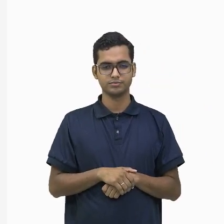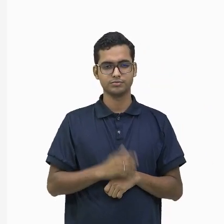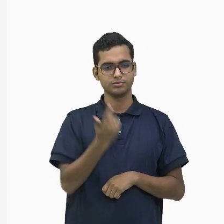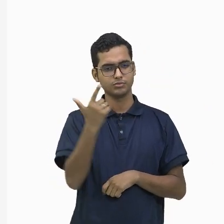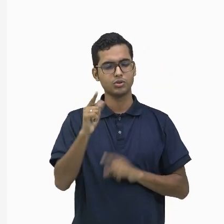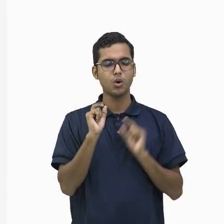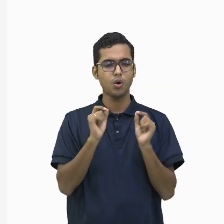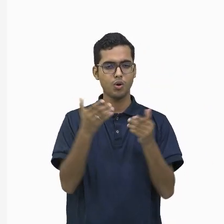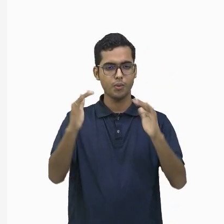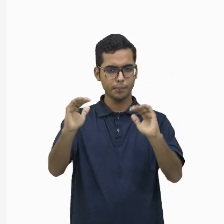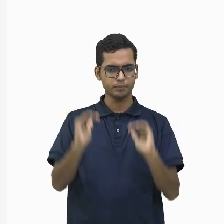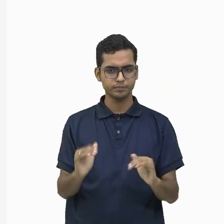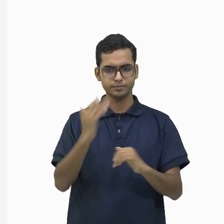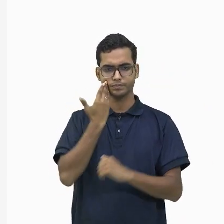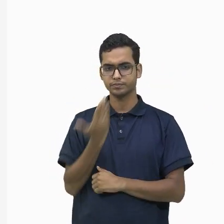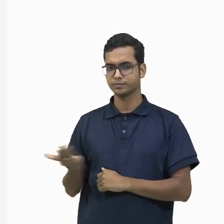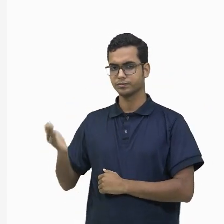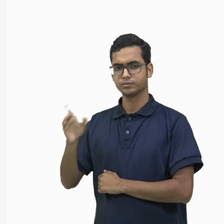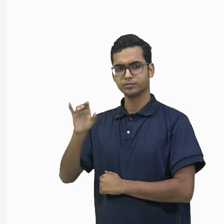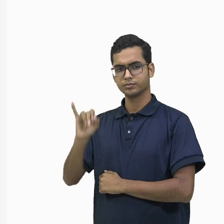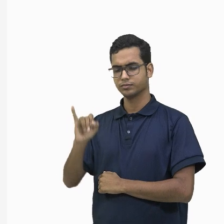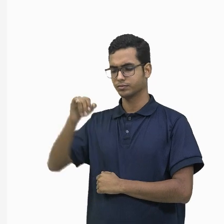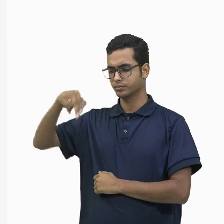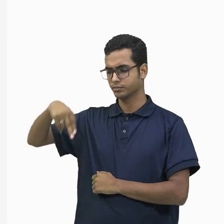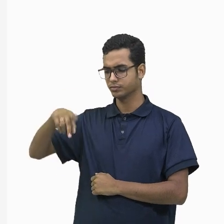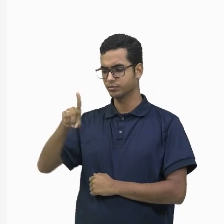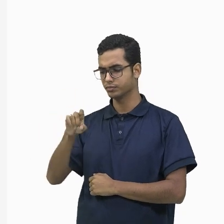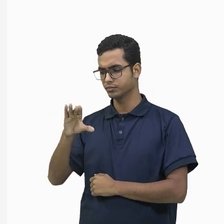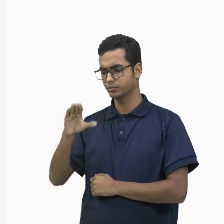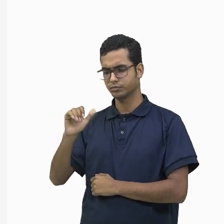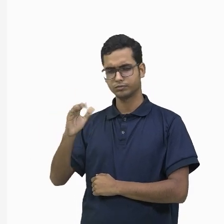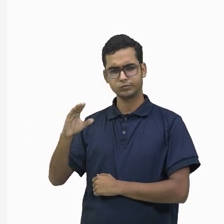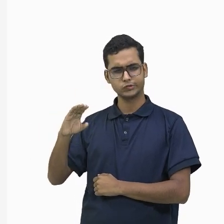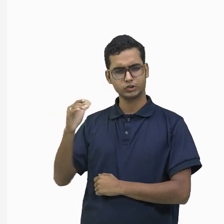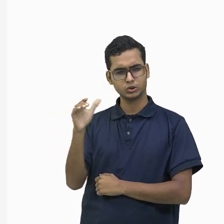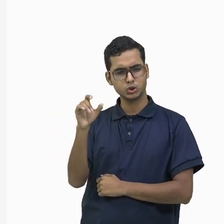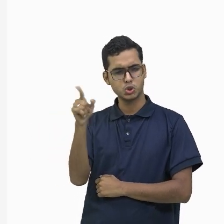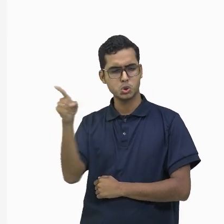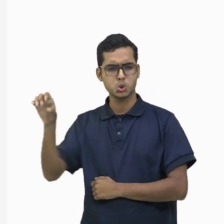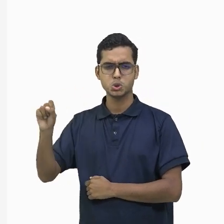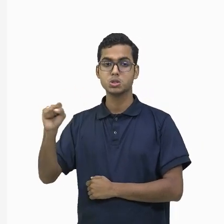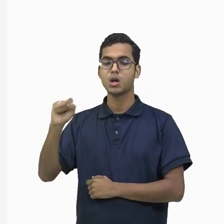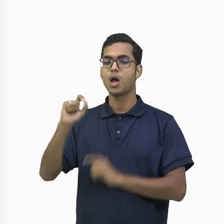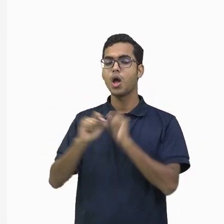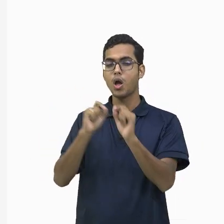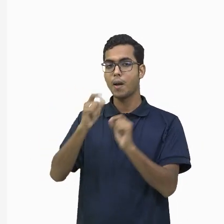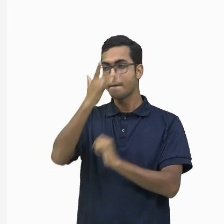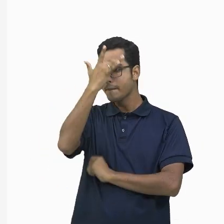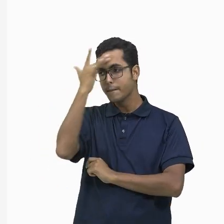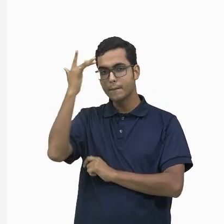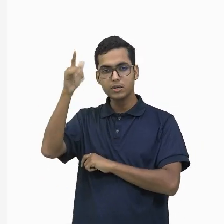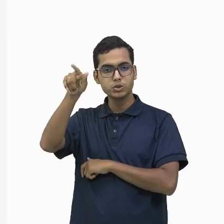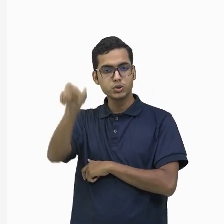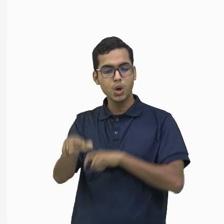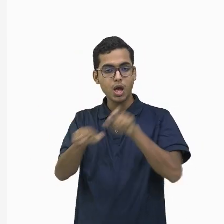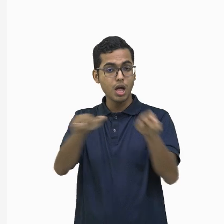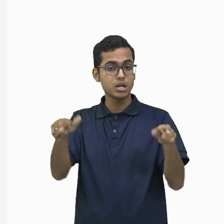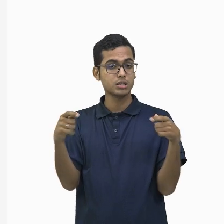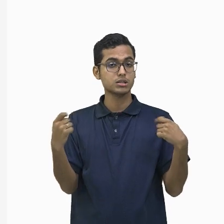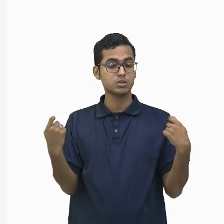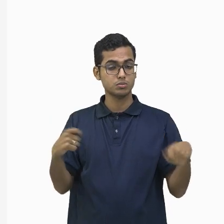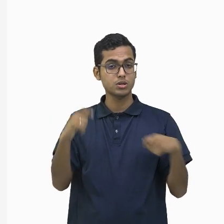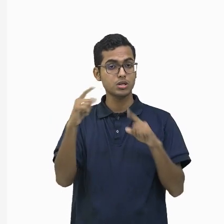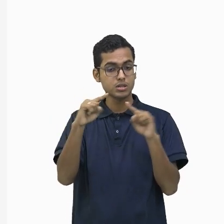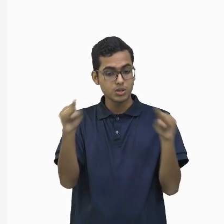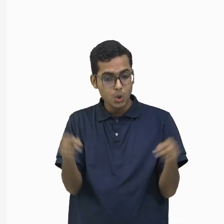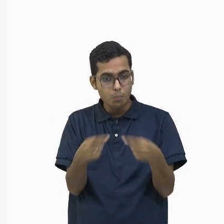aspecto está relacionado às pessoas, né? Para quem é indicado esse tipo de ginástica? Então, a ginástica